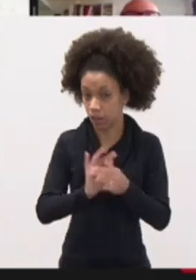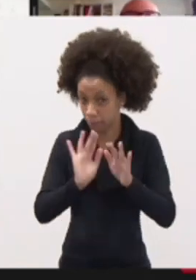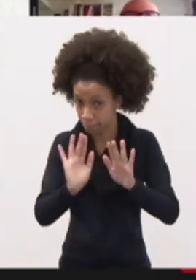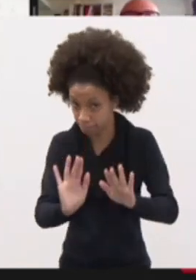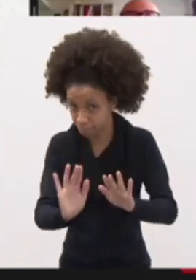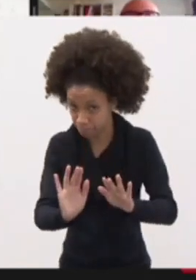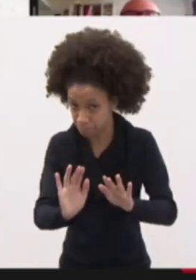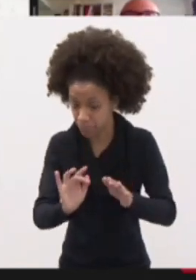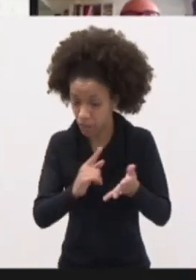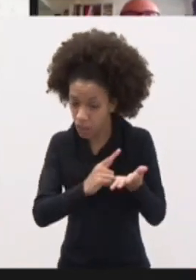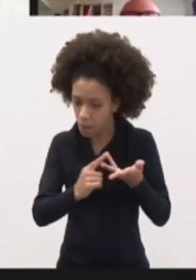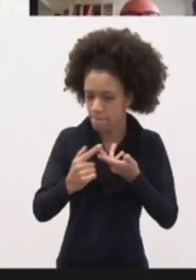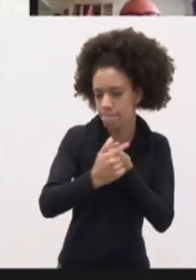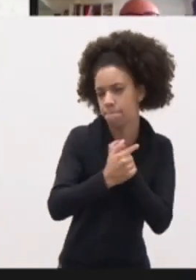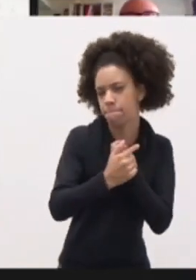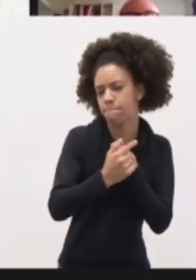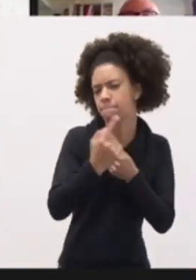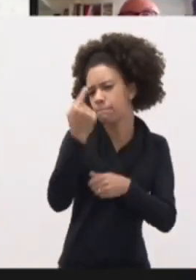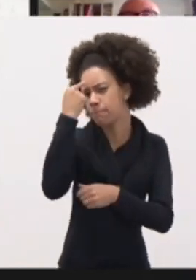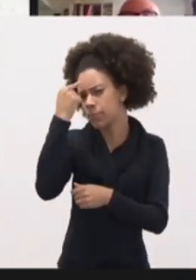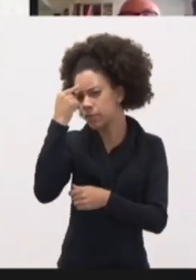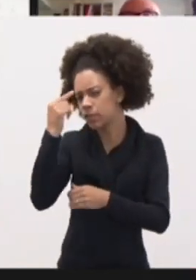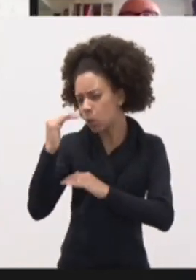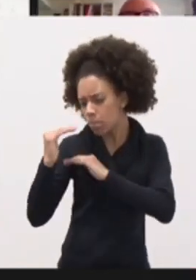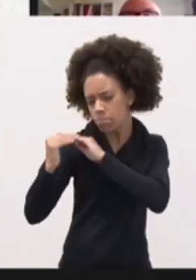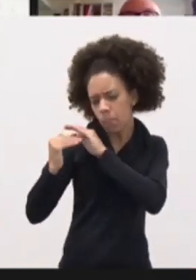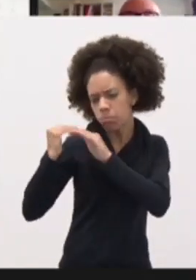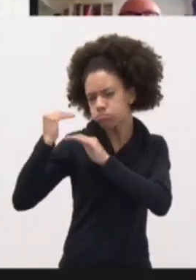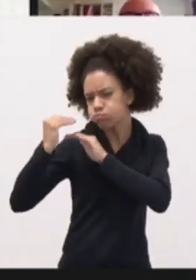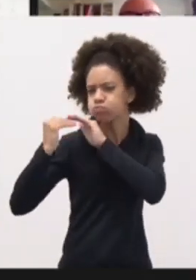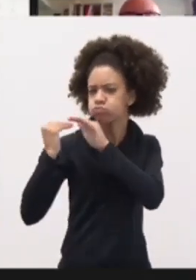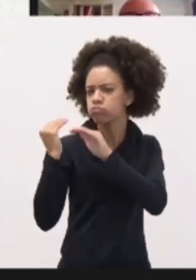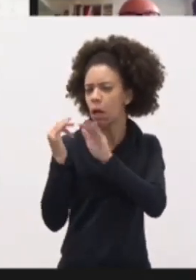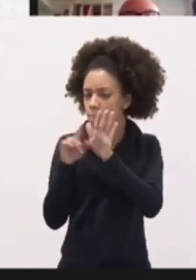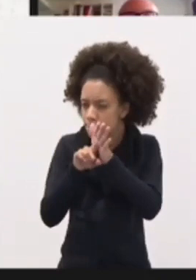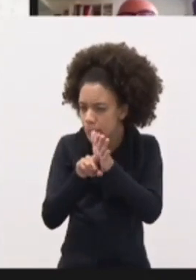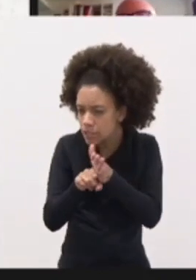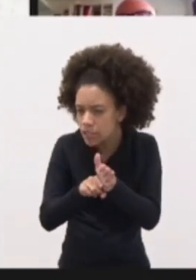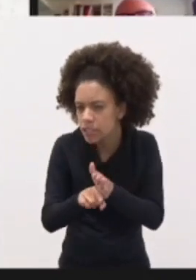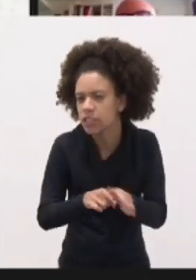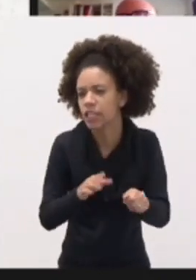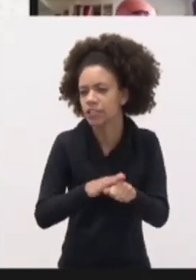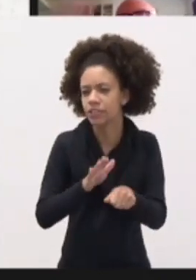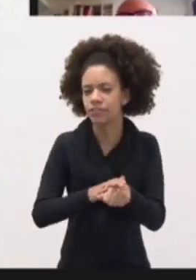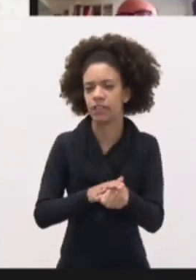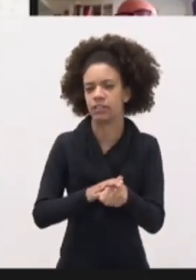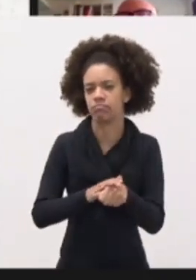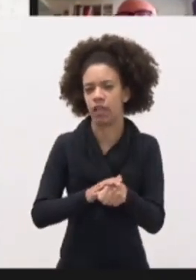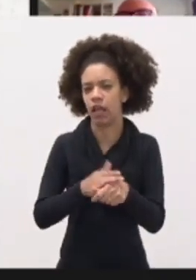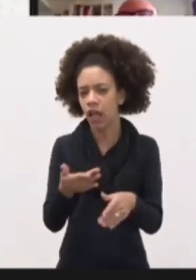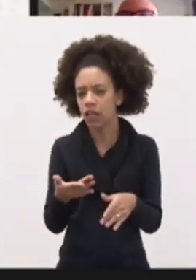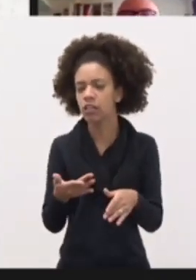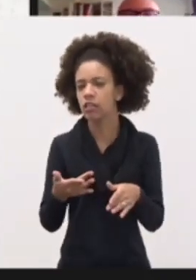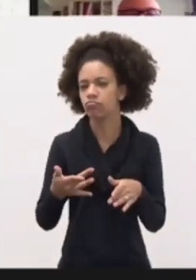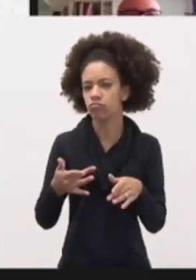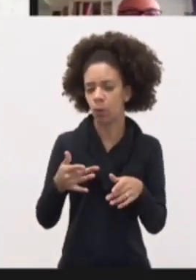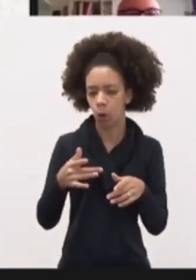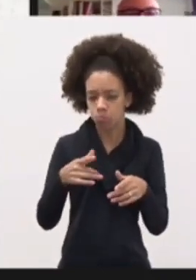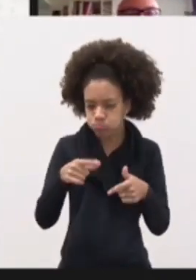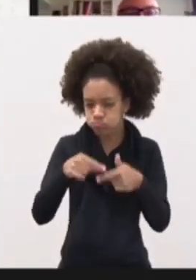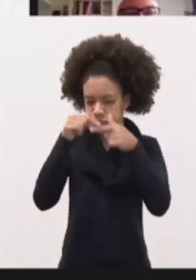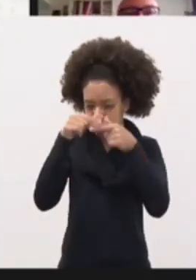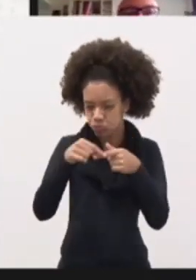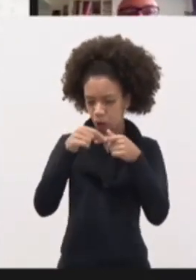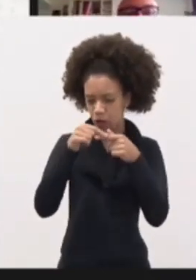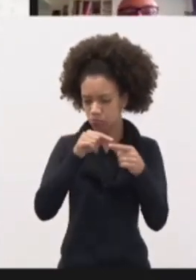Esses pilares foram pensados, desenvolvidos em cima de uma pesquisa que a gente fez, pegando aí algumas referências no mundo, né?